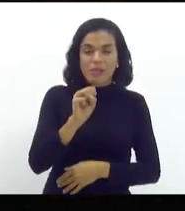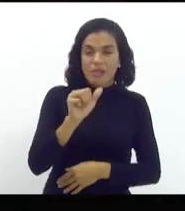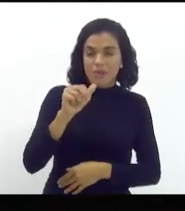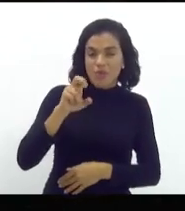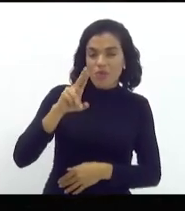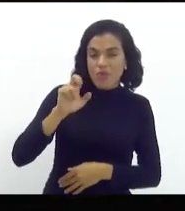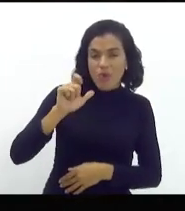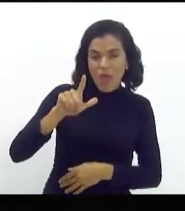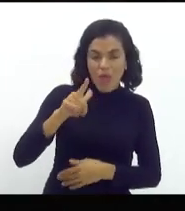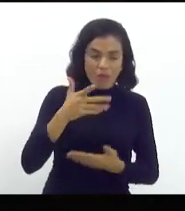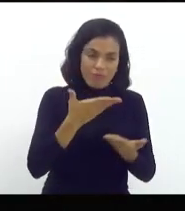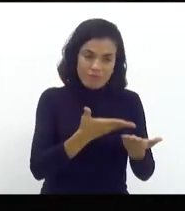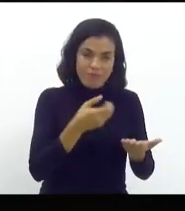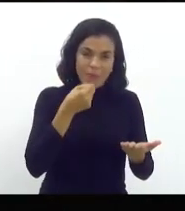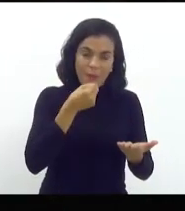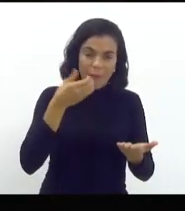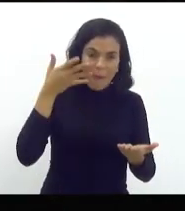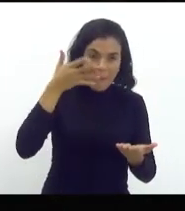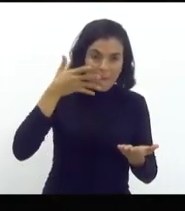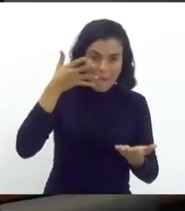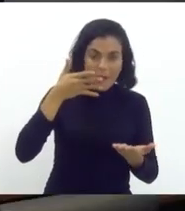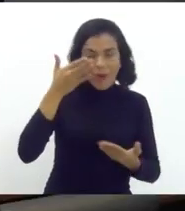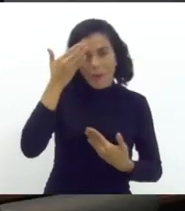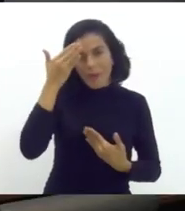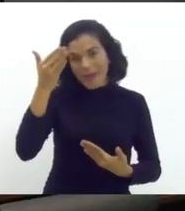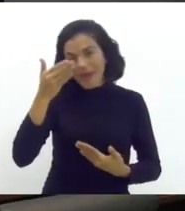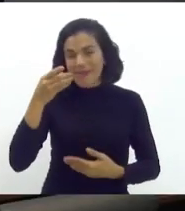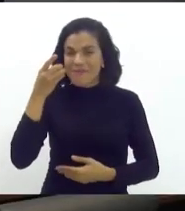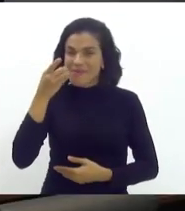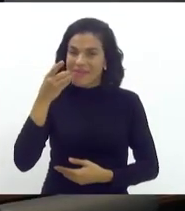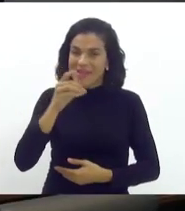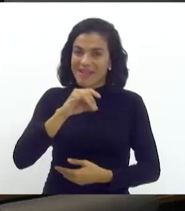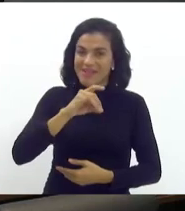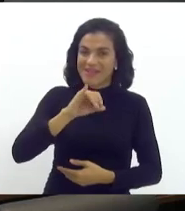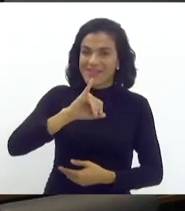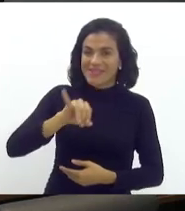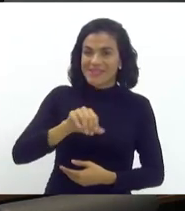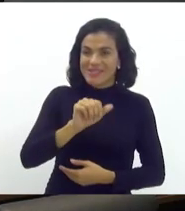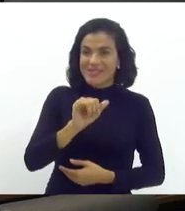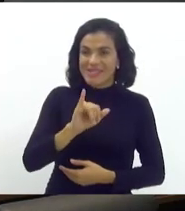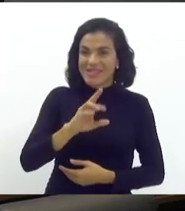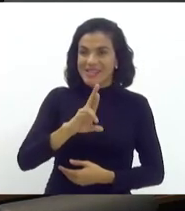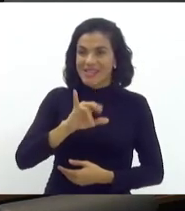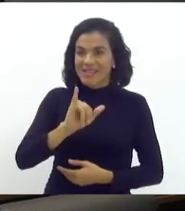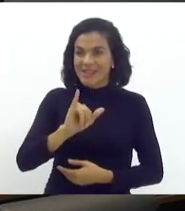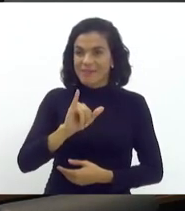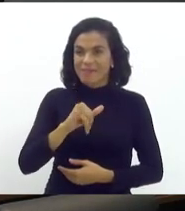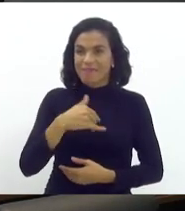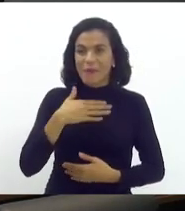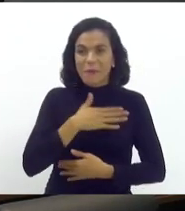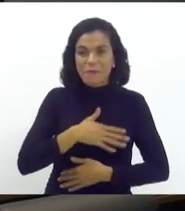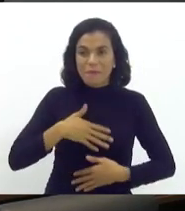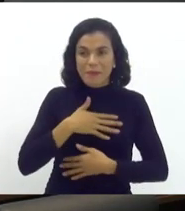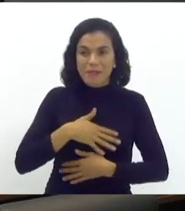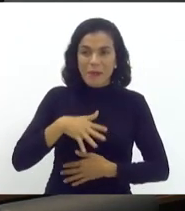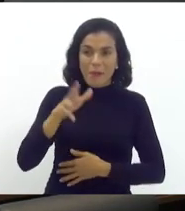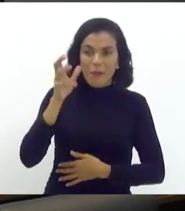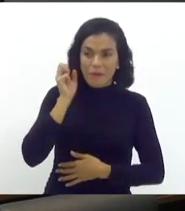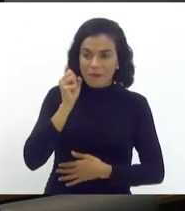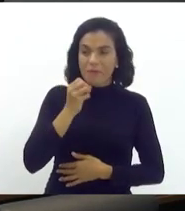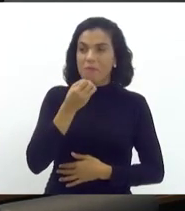uma parte por favor concedo sim fica à vontade o Jari muito prazer ouvi-lo aqui